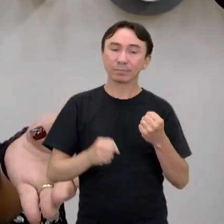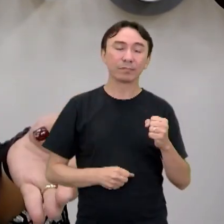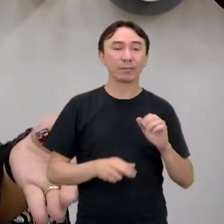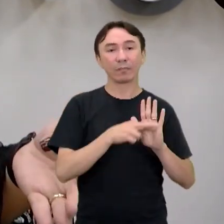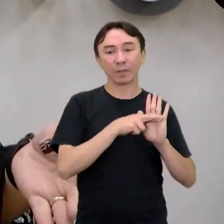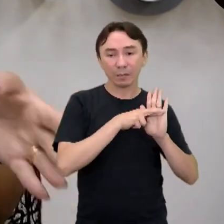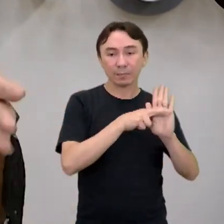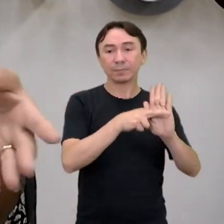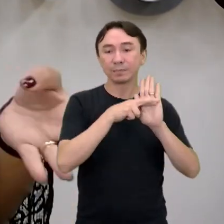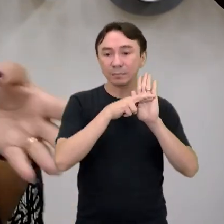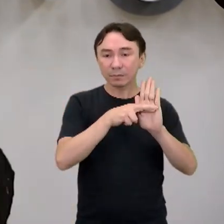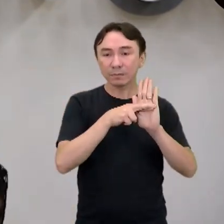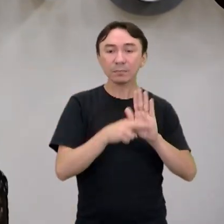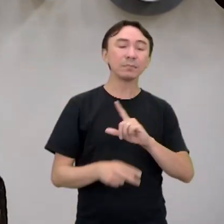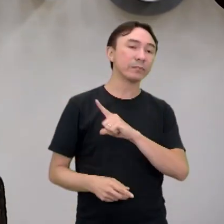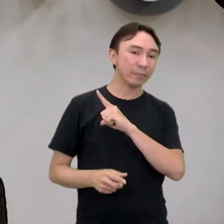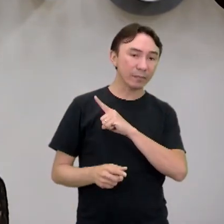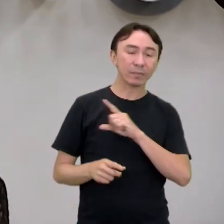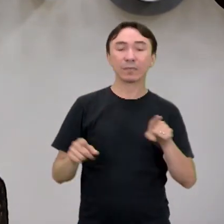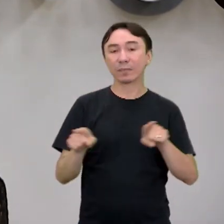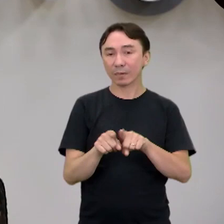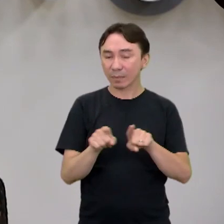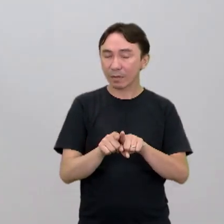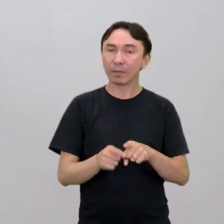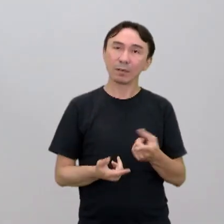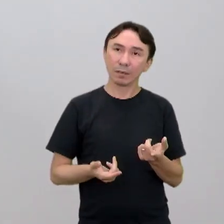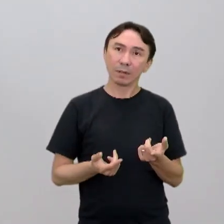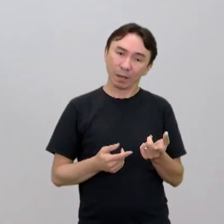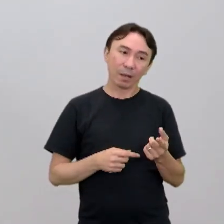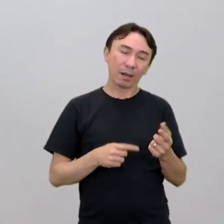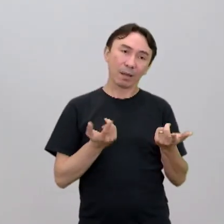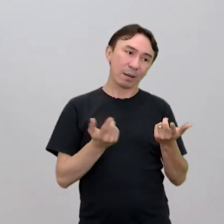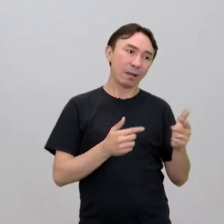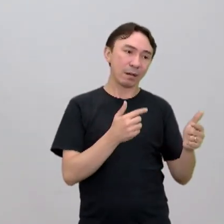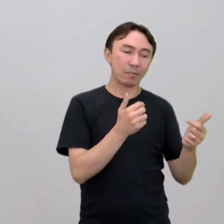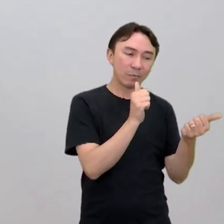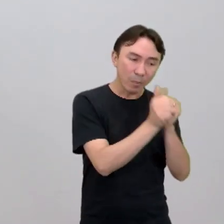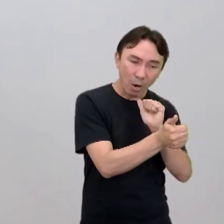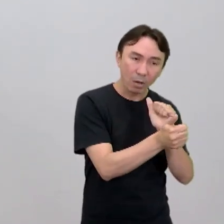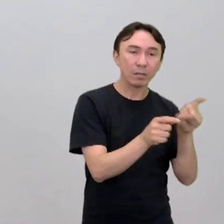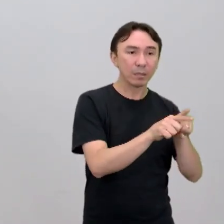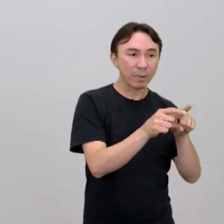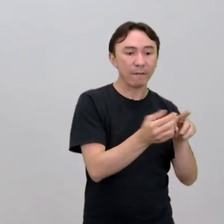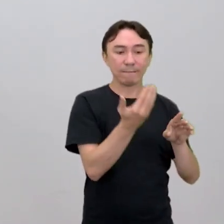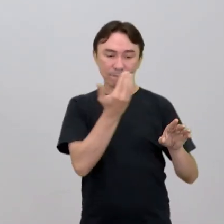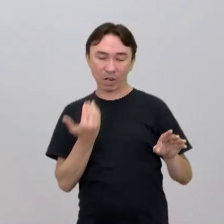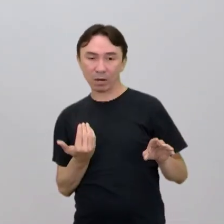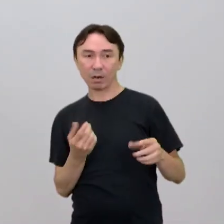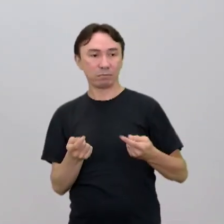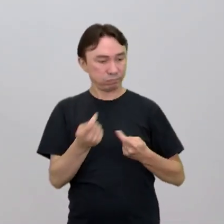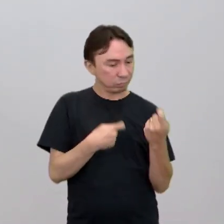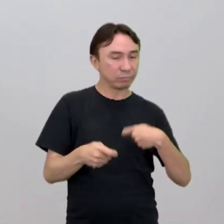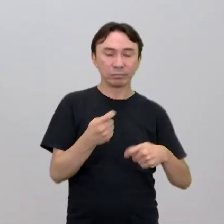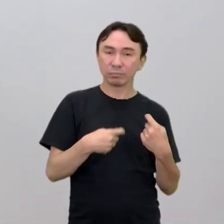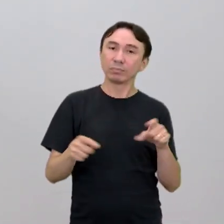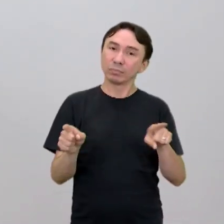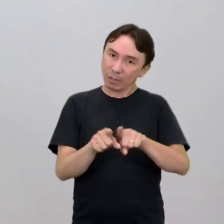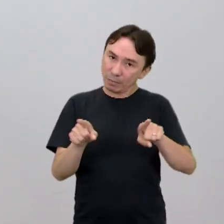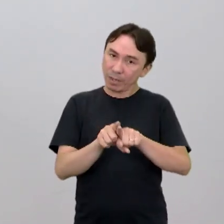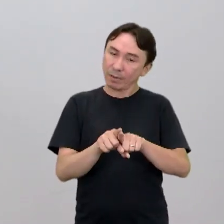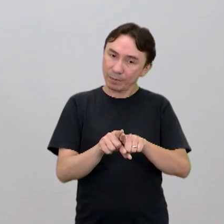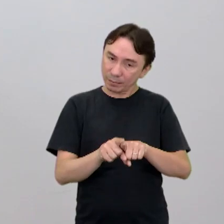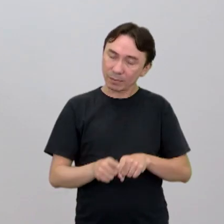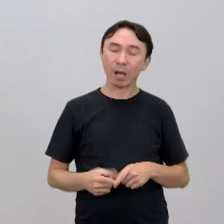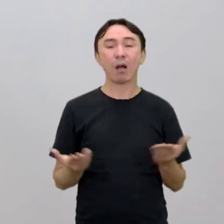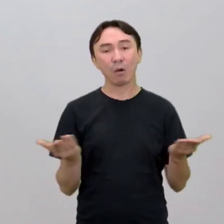de esporte e também fora dele. Fora dele. E aí a gente vai entrar num tema agora, Mara, que eu tenho certeza que você já falou na sua